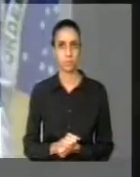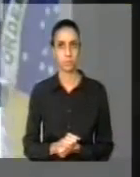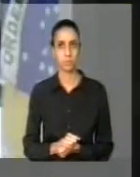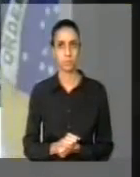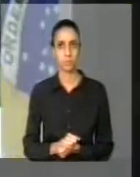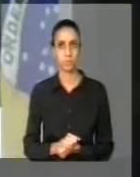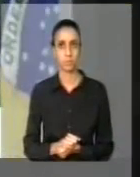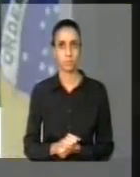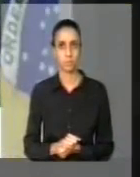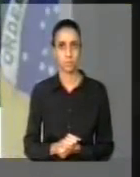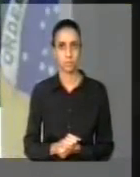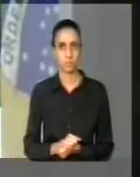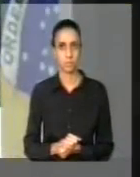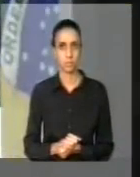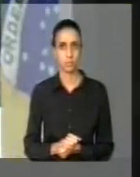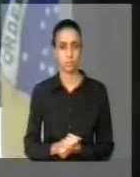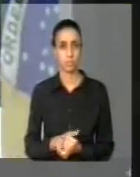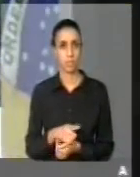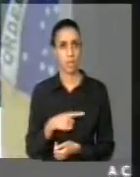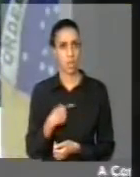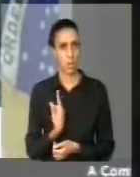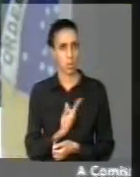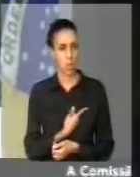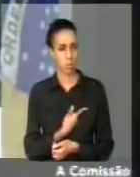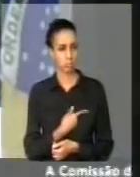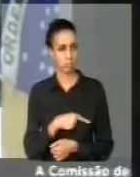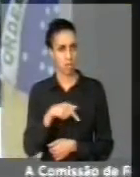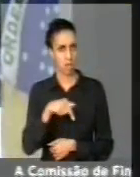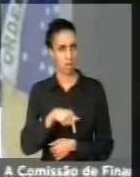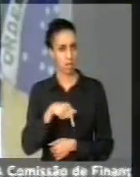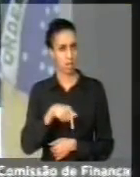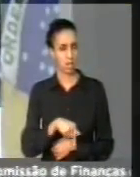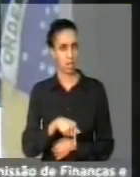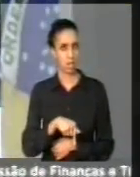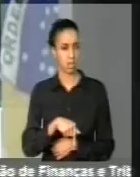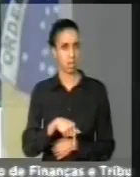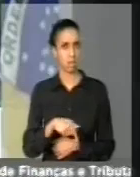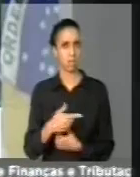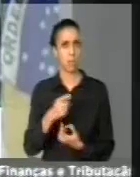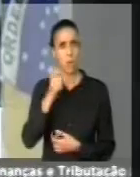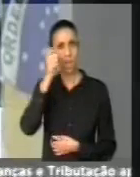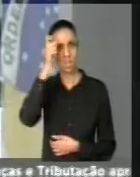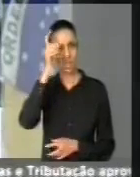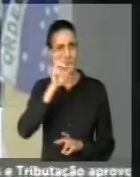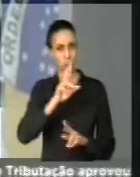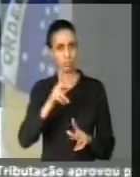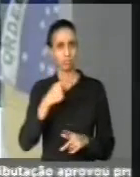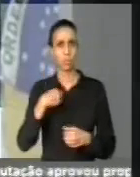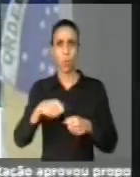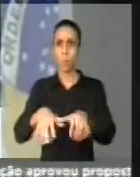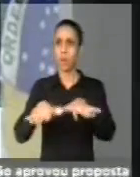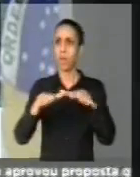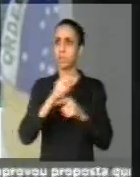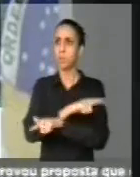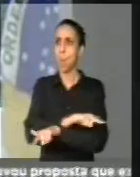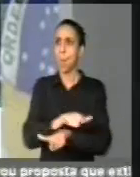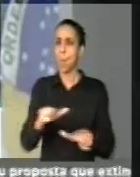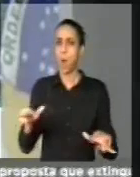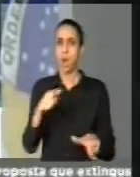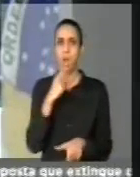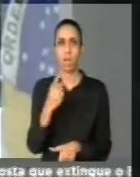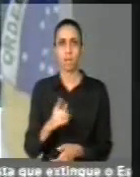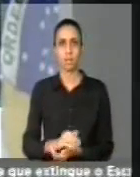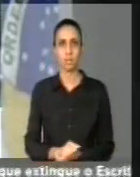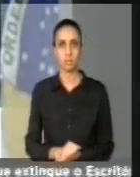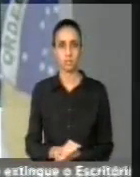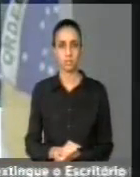aqui diante de uma contradição fantástica. Um plenário vazio, mas cheio